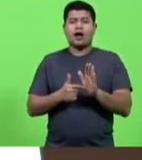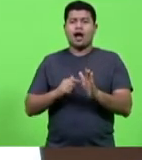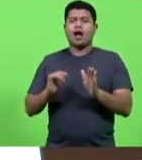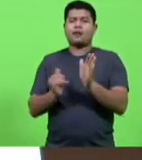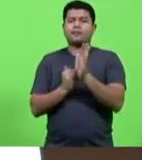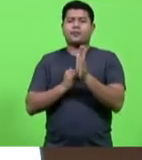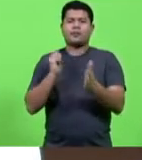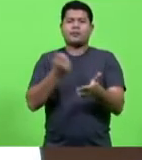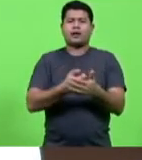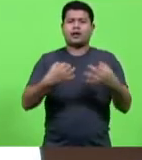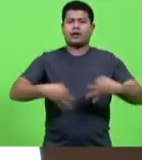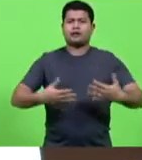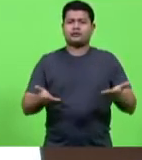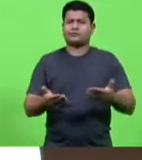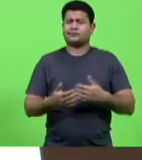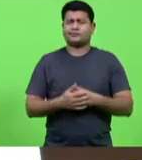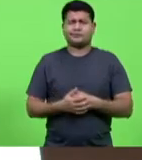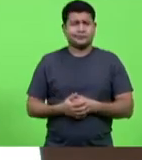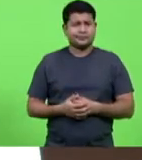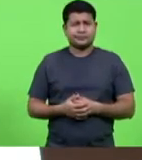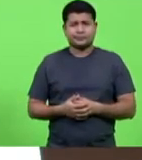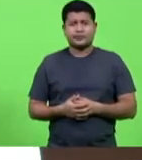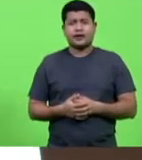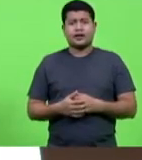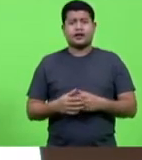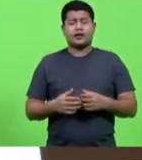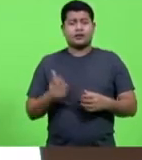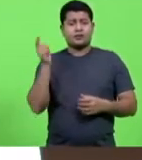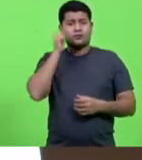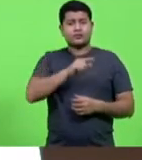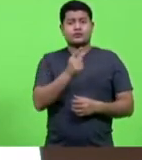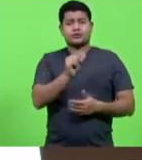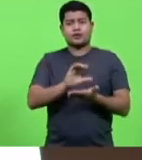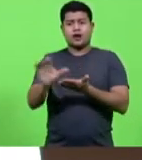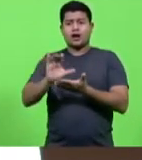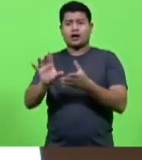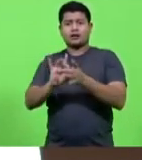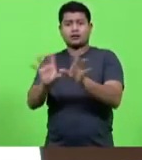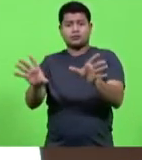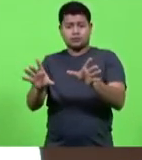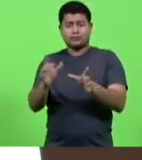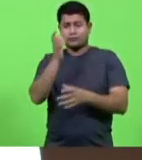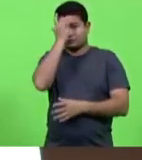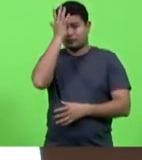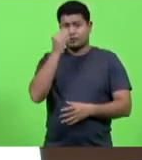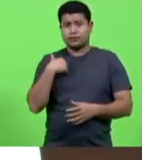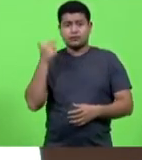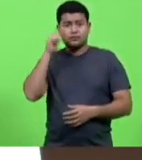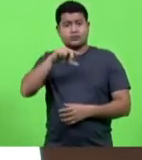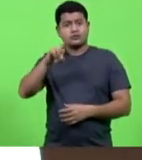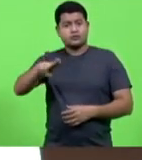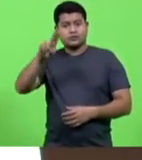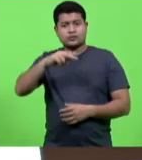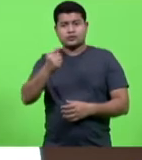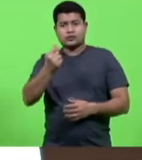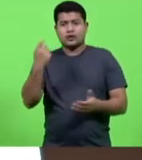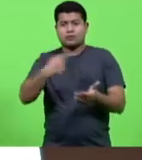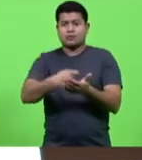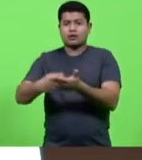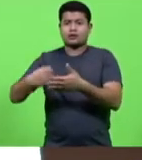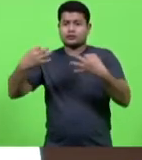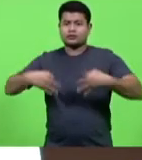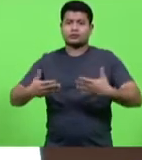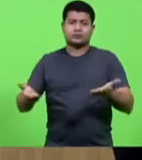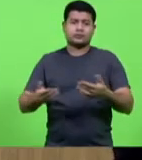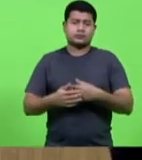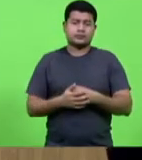nosso microempreendedor individual de forma fácil para que ele possa fazer uso desse recurso. Obrigado. Com a